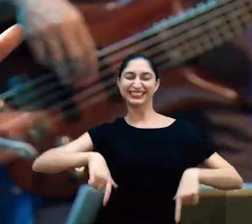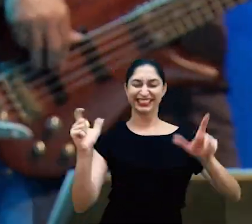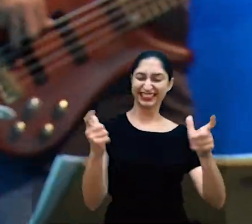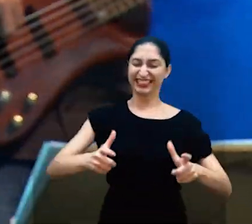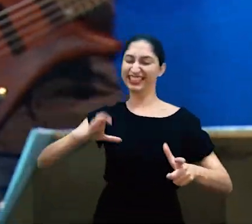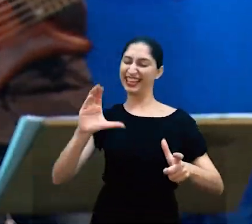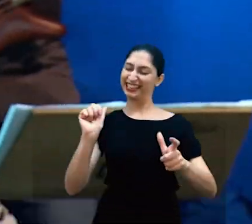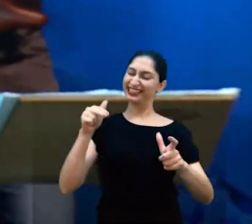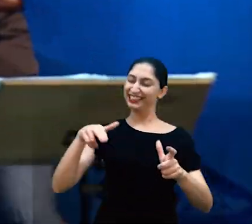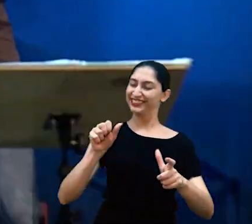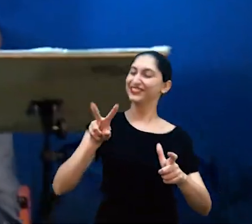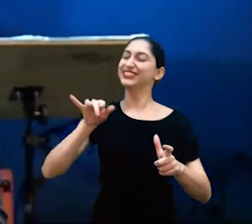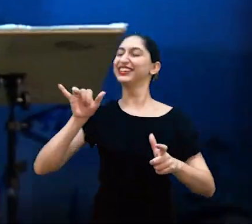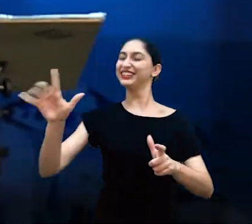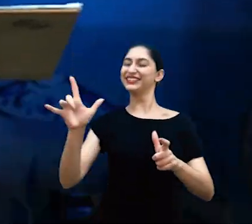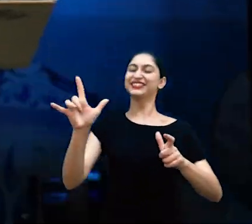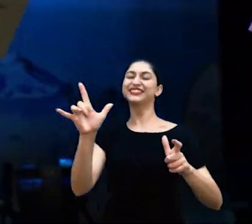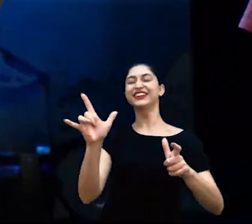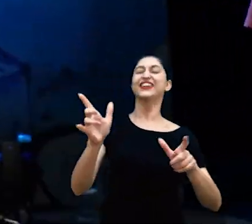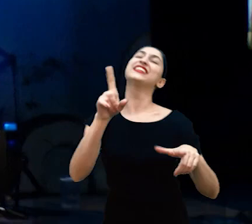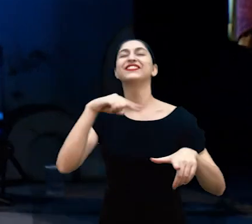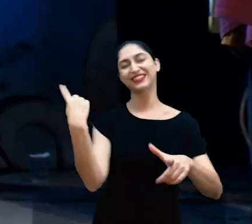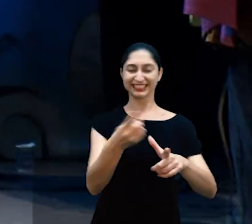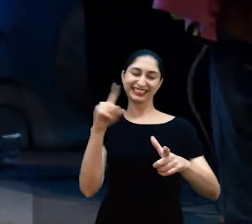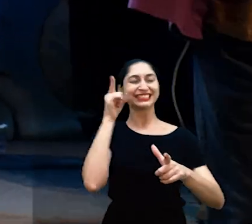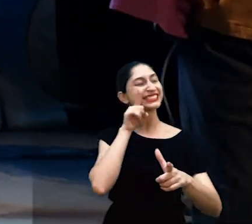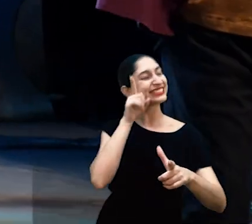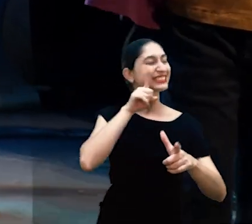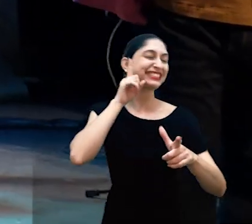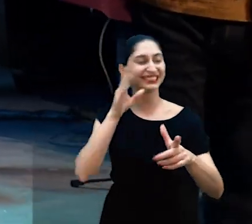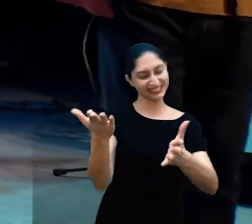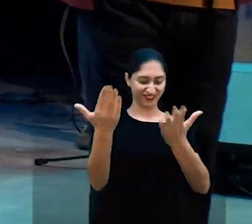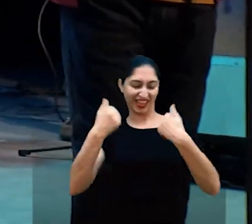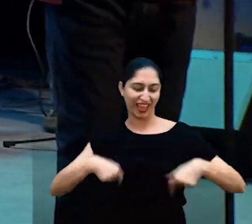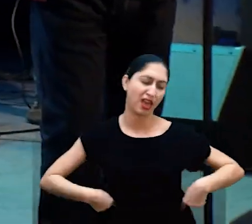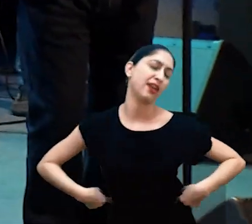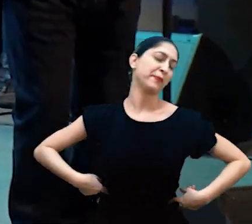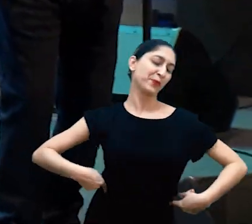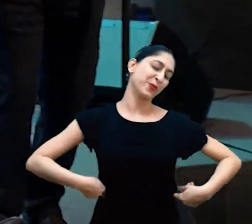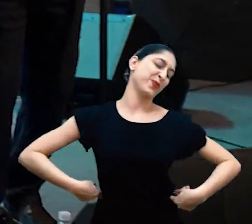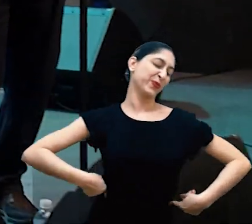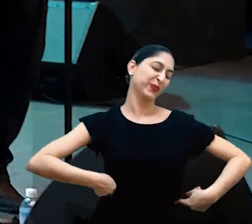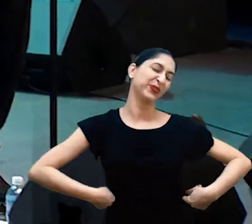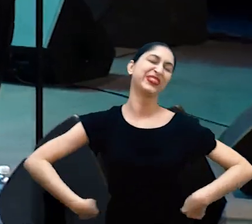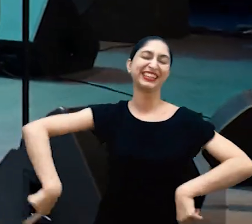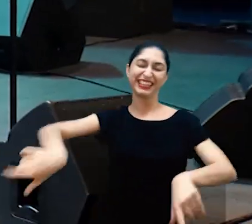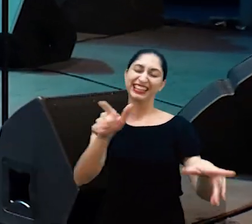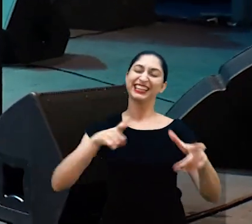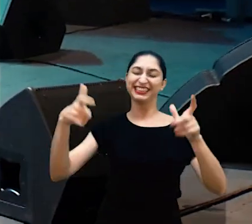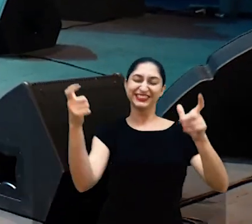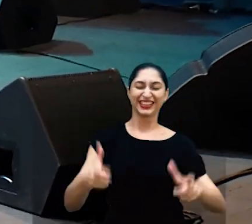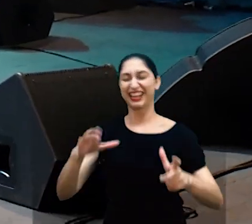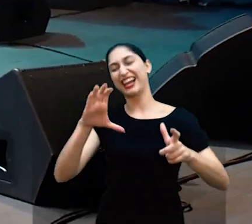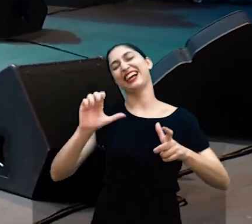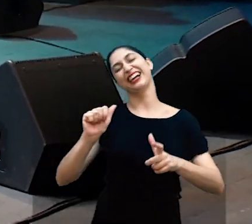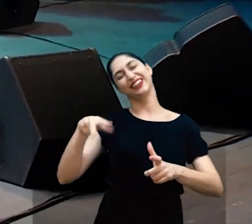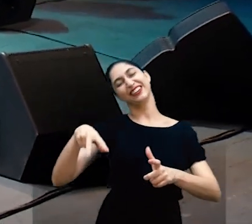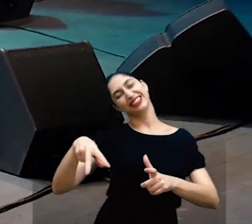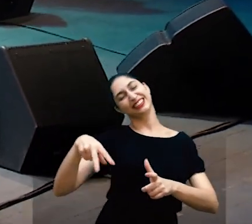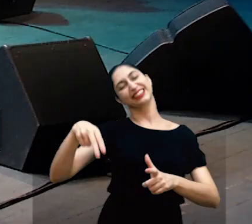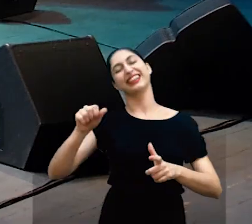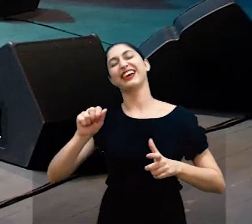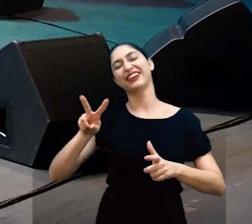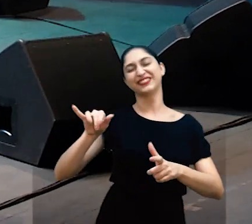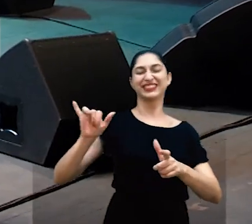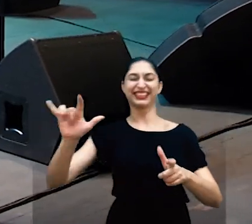na cana, no canavia. Roda moreno e vem rebolar as cadeiras, ruliça, bambeia na cana do